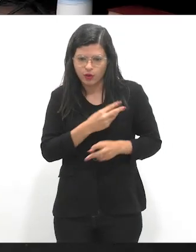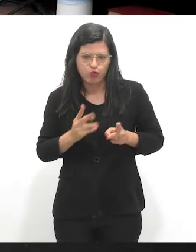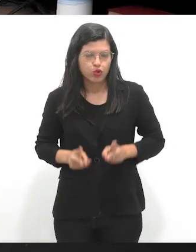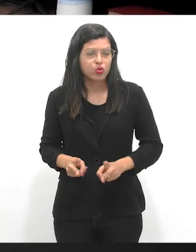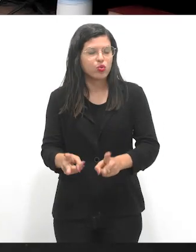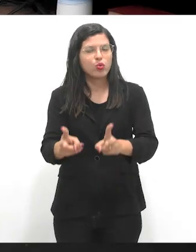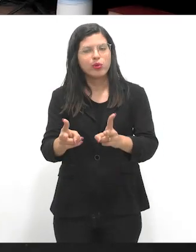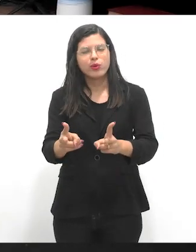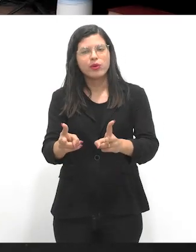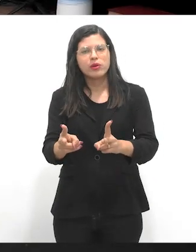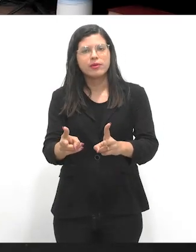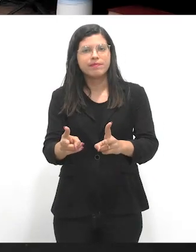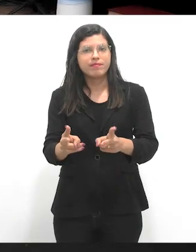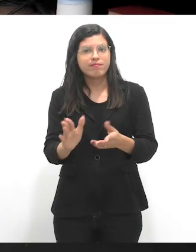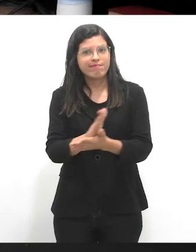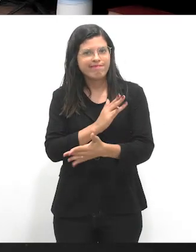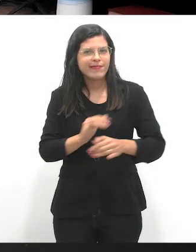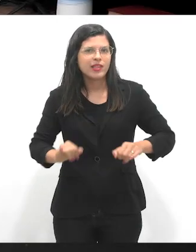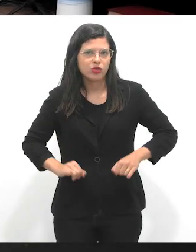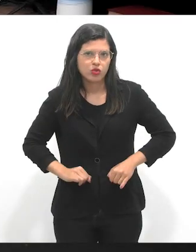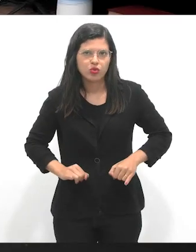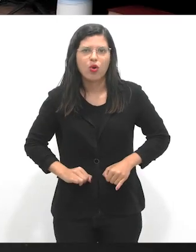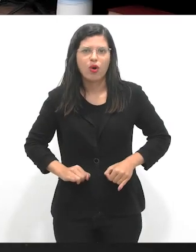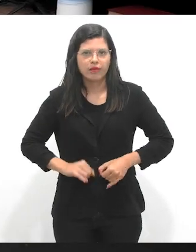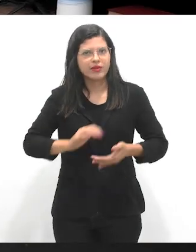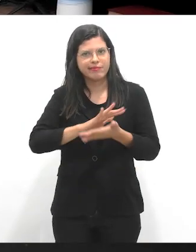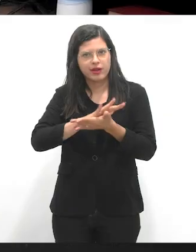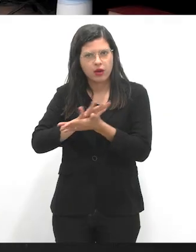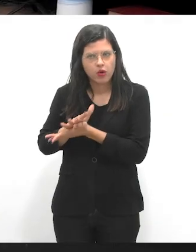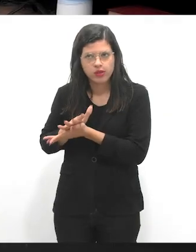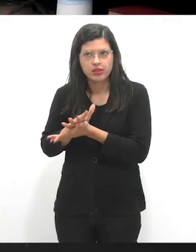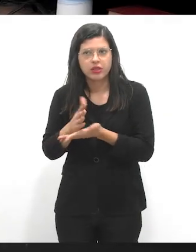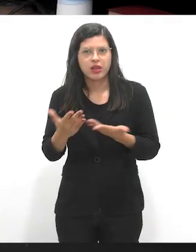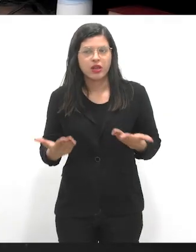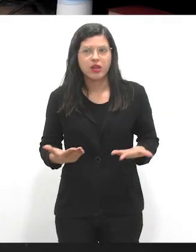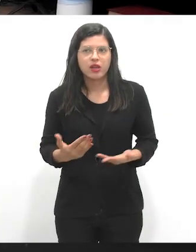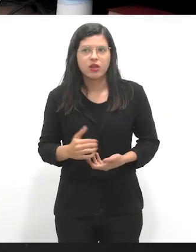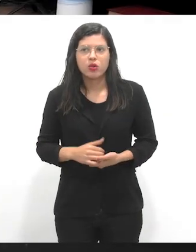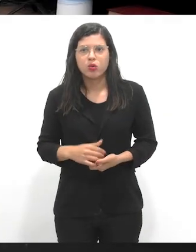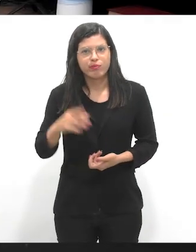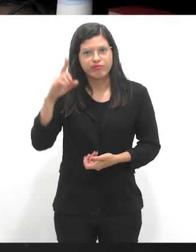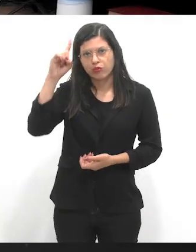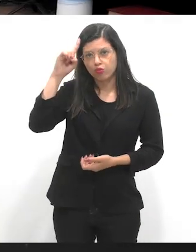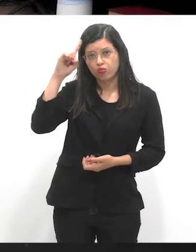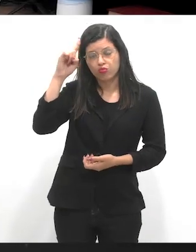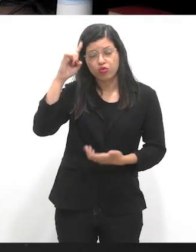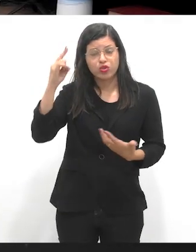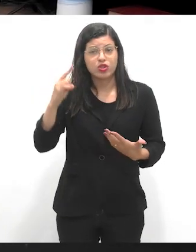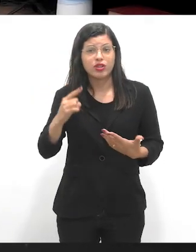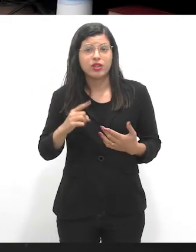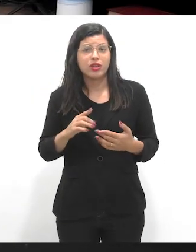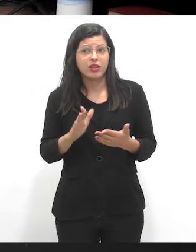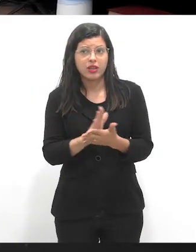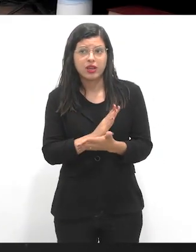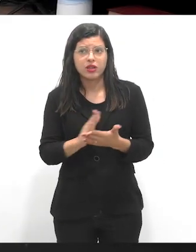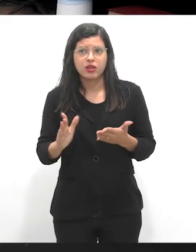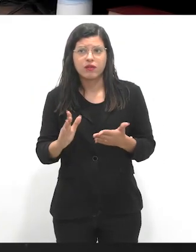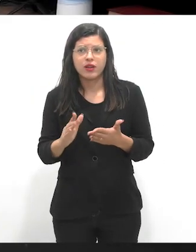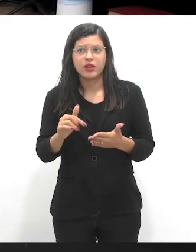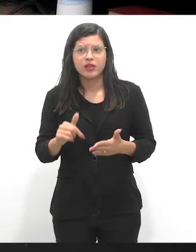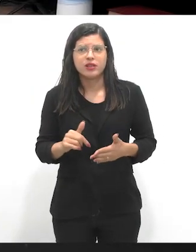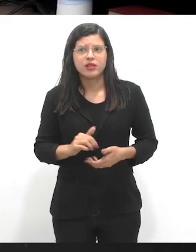né? E aí ela acaba, às vezes, sofrendo situações assim, de discriminação, seja discriminação no dia a dia, mas também,